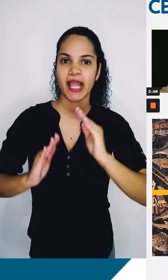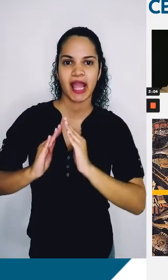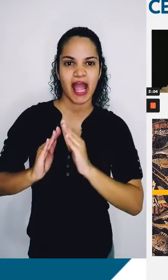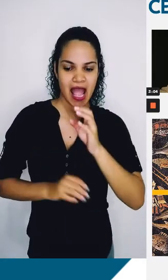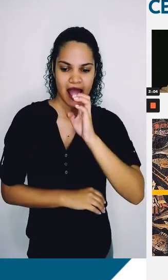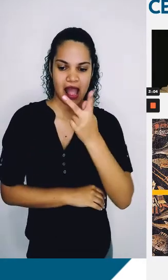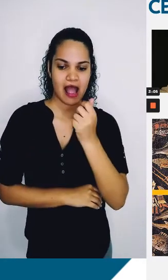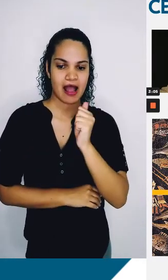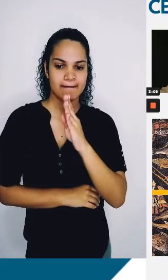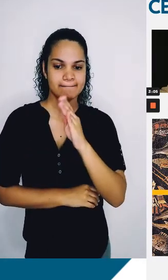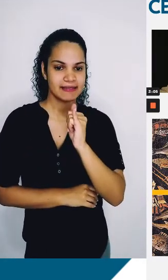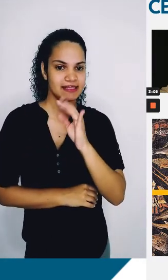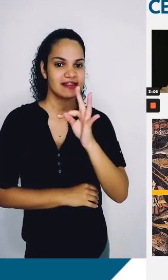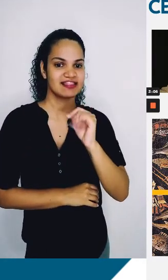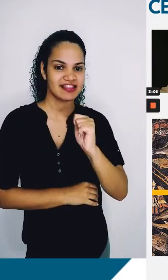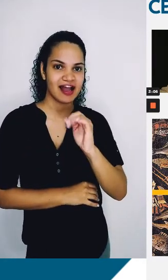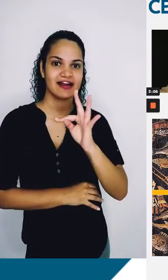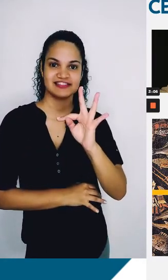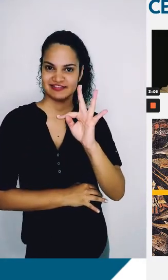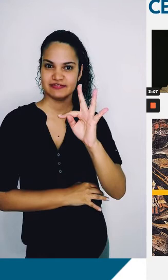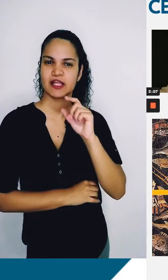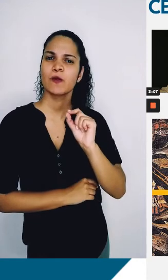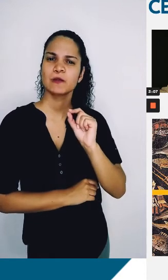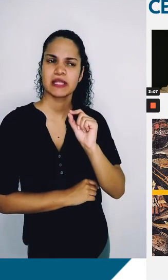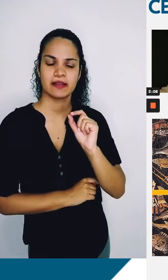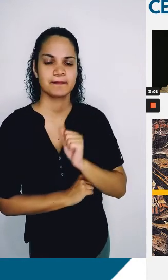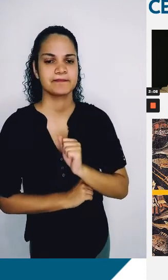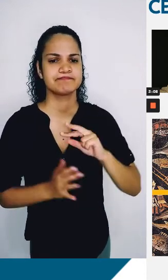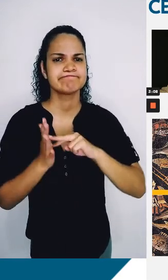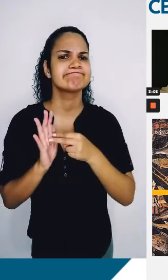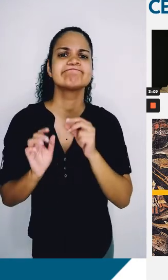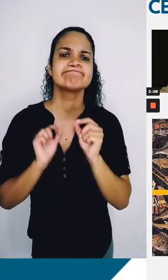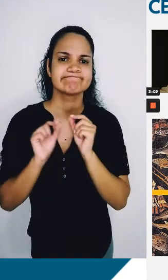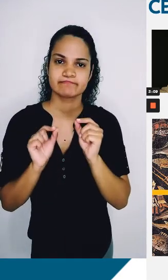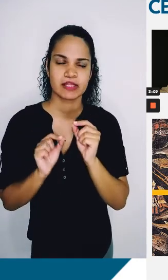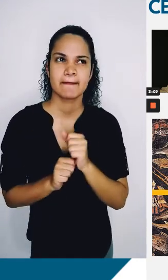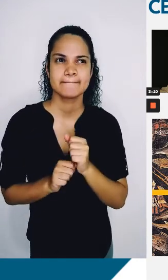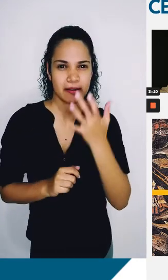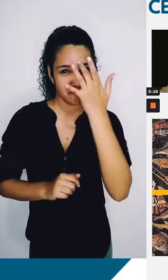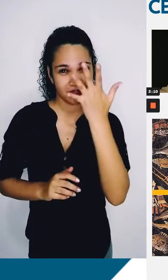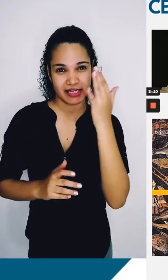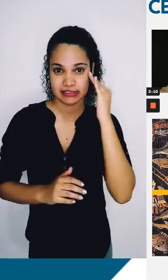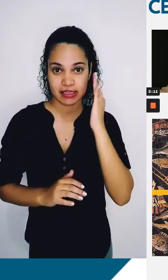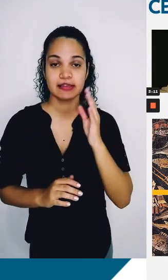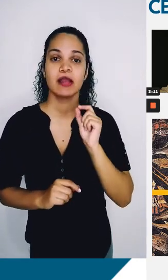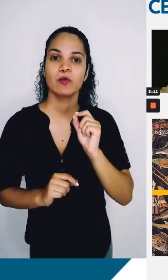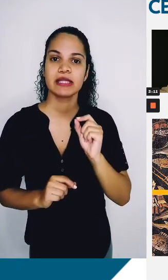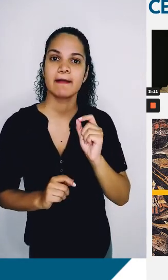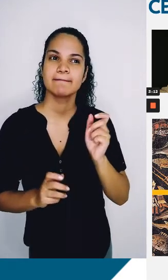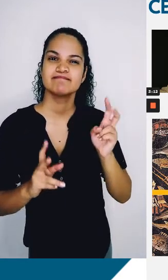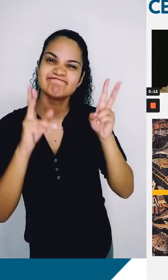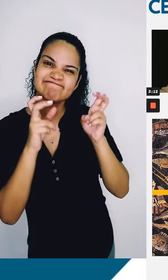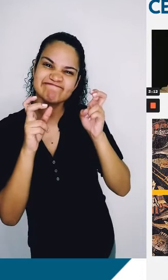nicho ecológico. O que é o habitat? De uma maneira de melhor compreensão, de mais fácil compreensão, o habitat